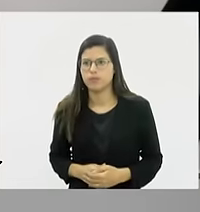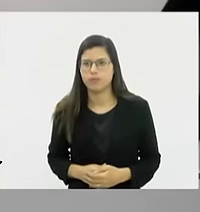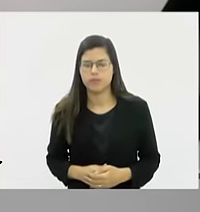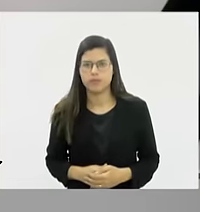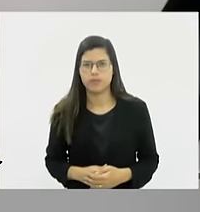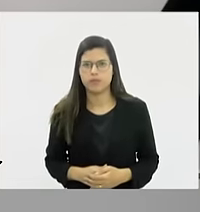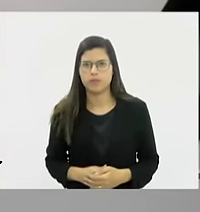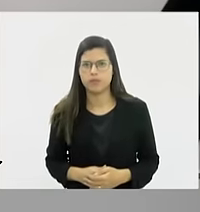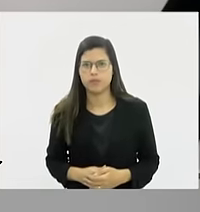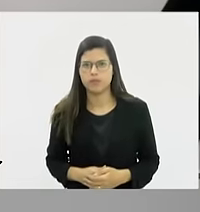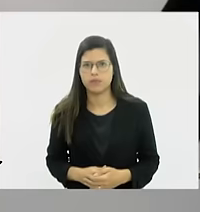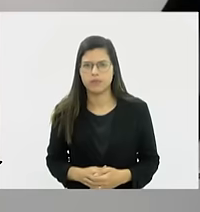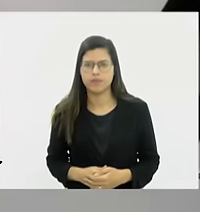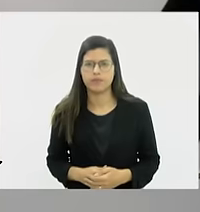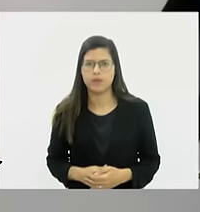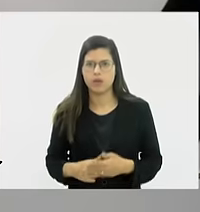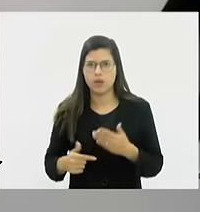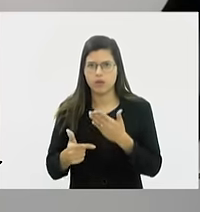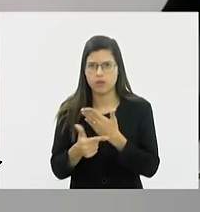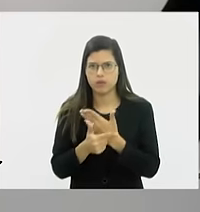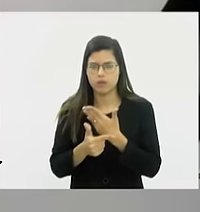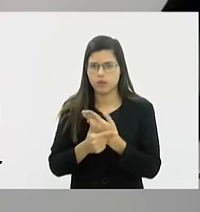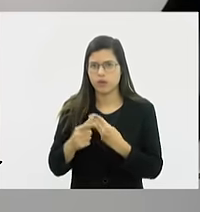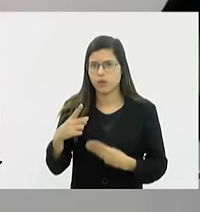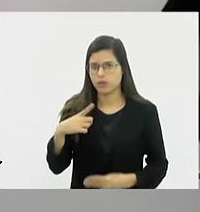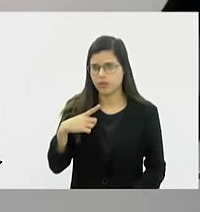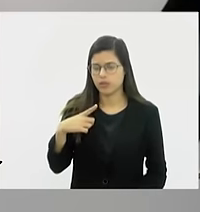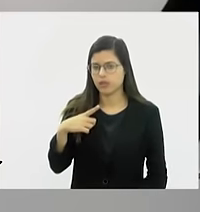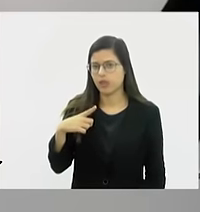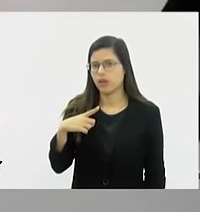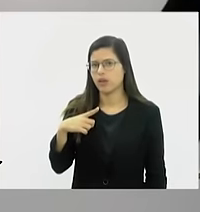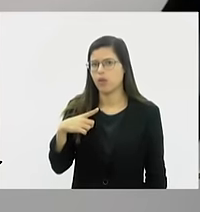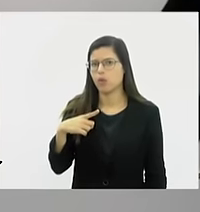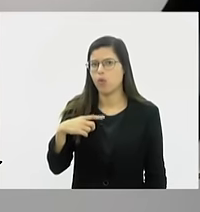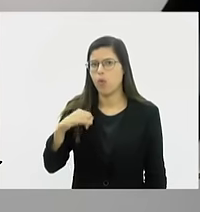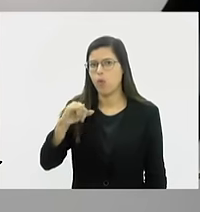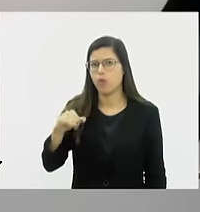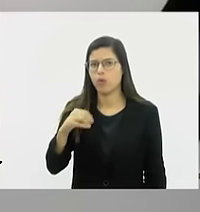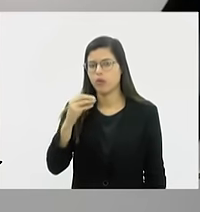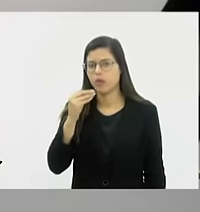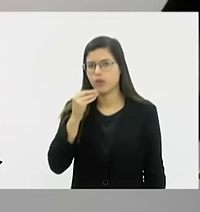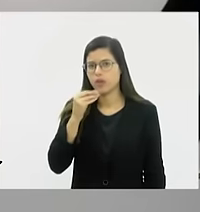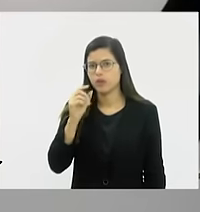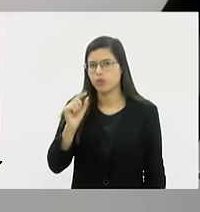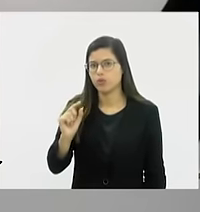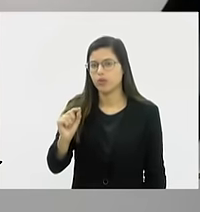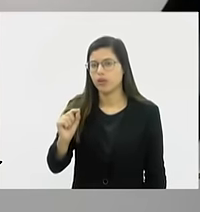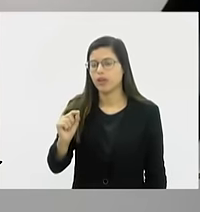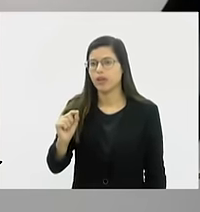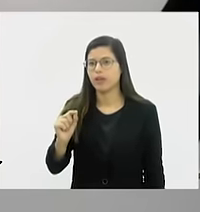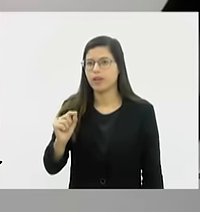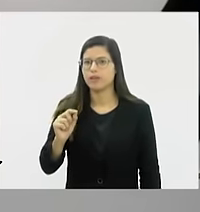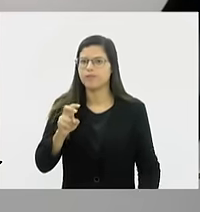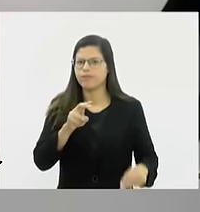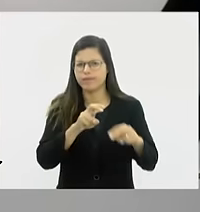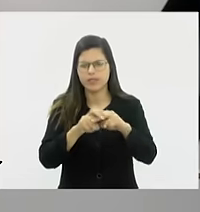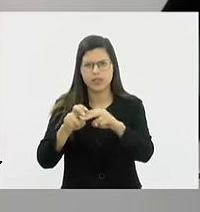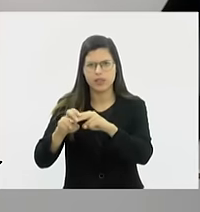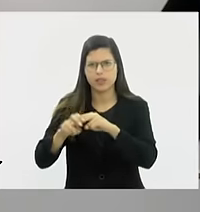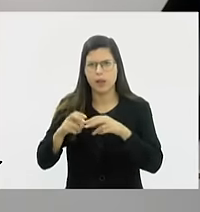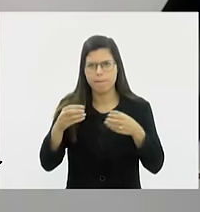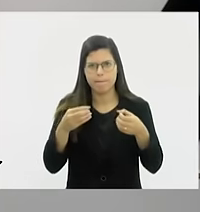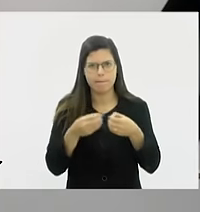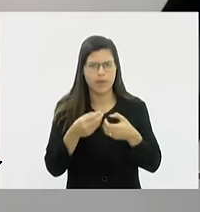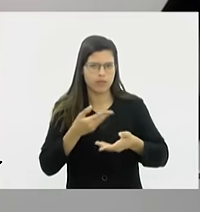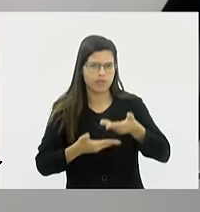do título que eu tenho tido oportunidade de sentar com as maiores autoridades desta nação. E